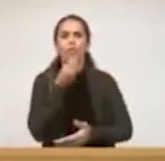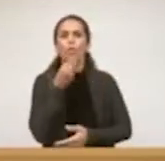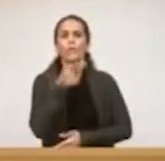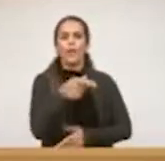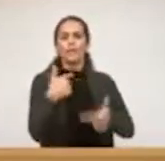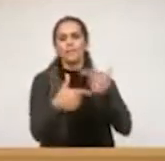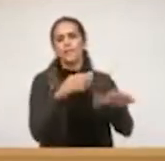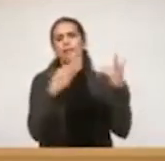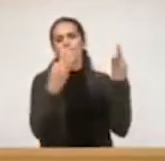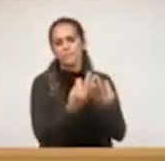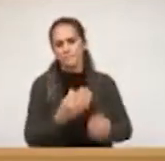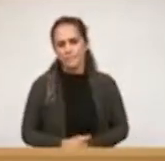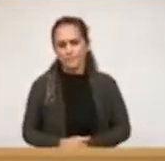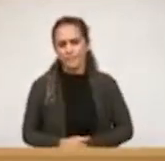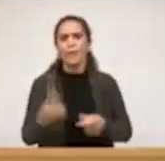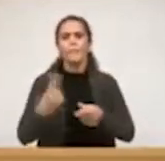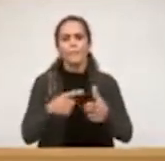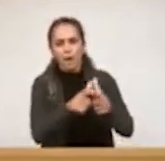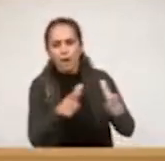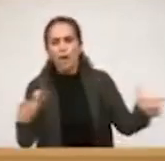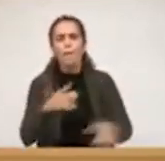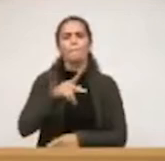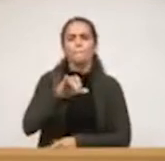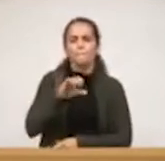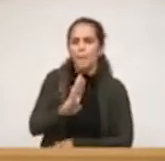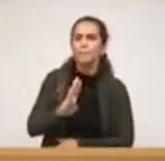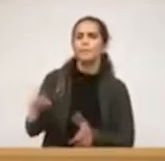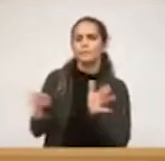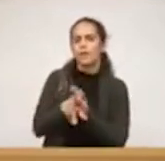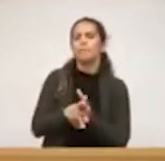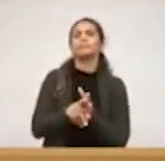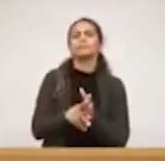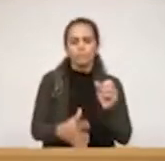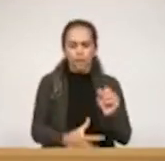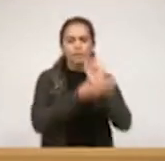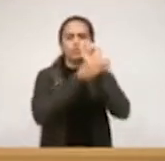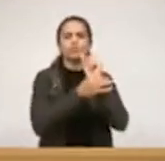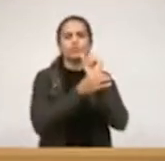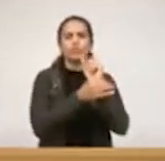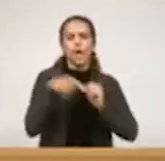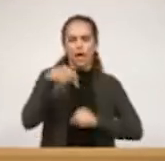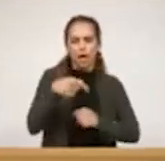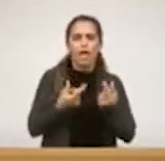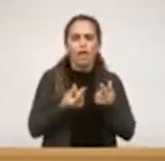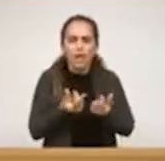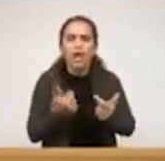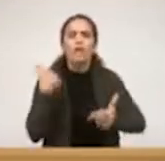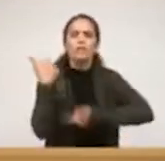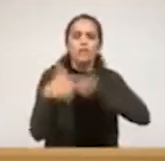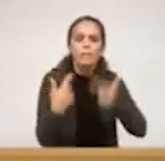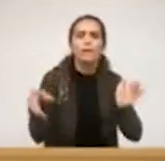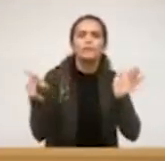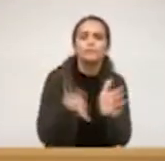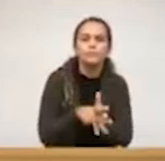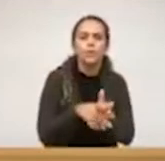porque nós sabemos que a maior parte do PIB do Estado de Rondônia é garantido pelo braço de homens e